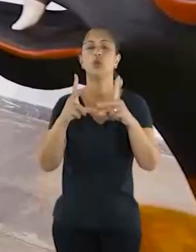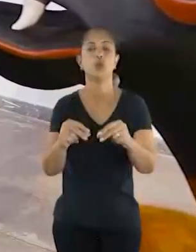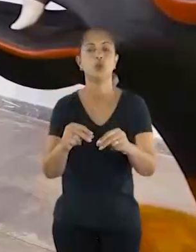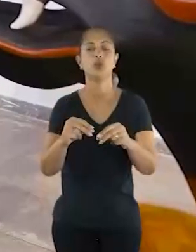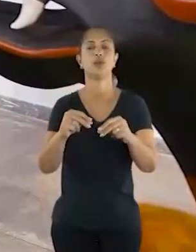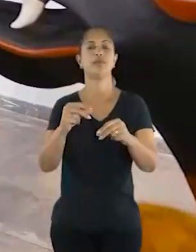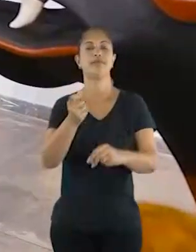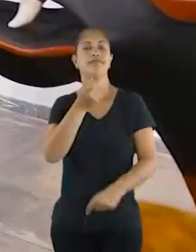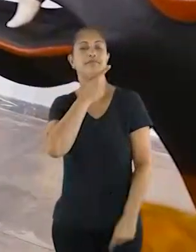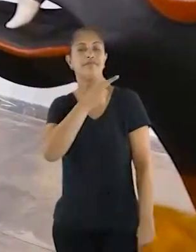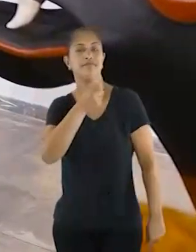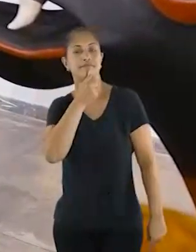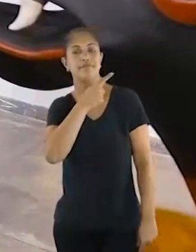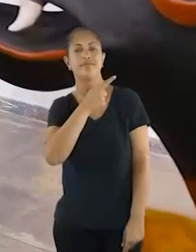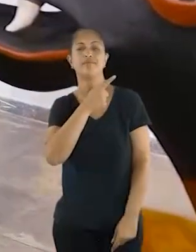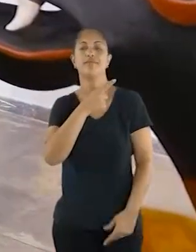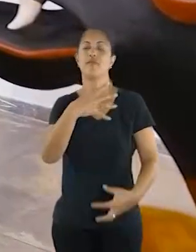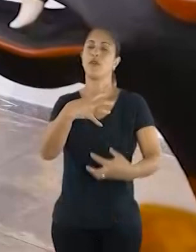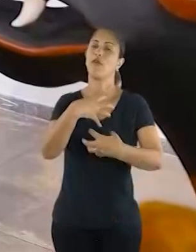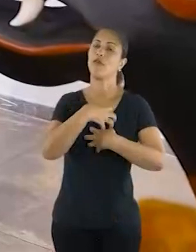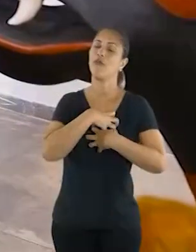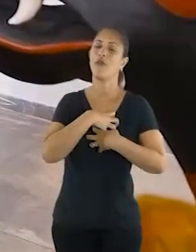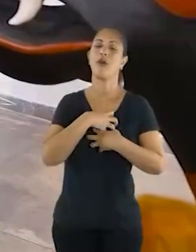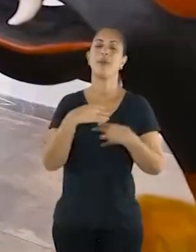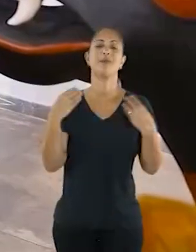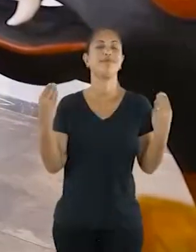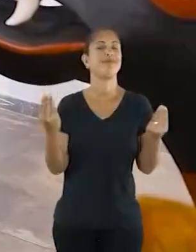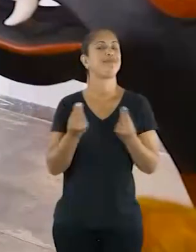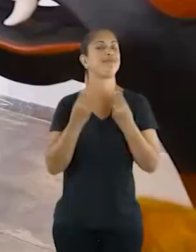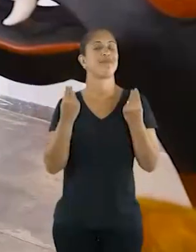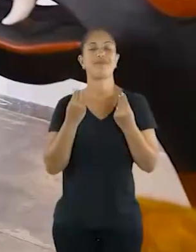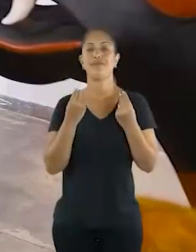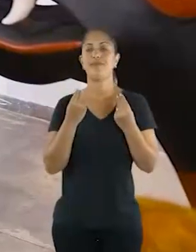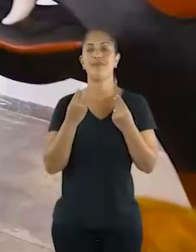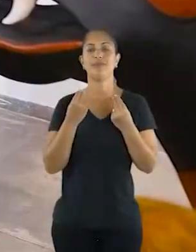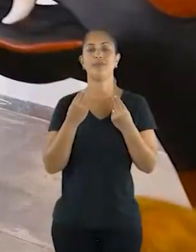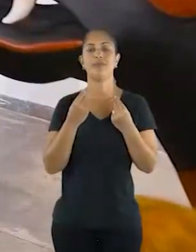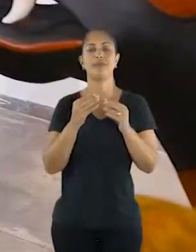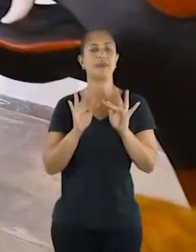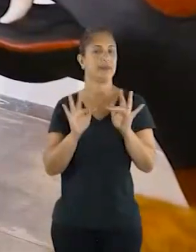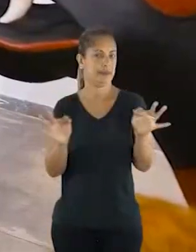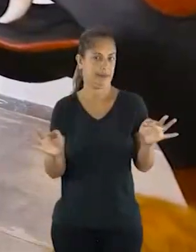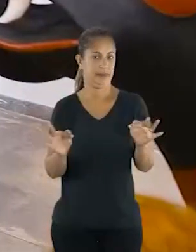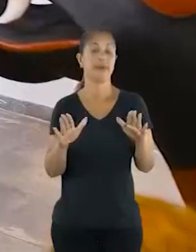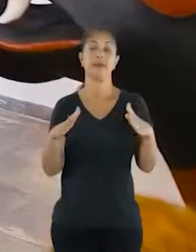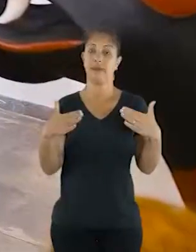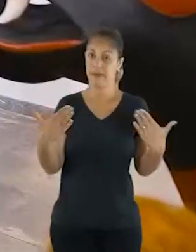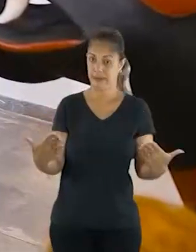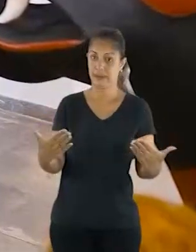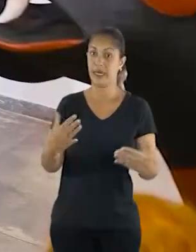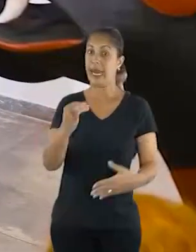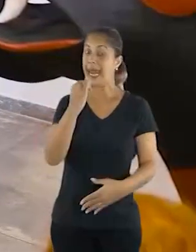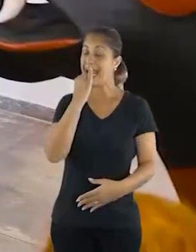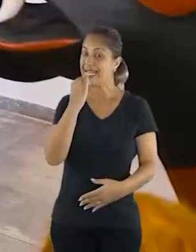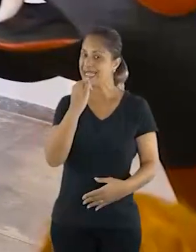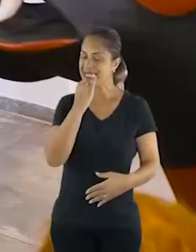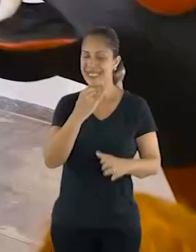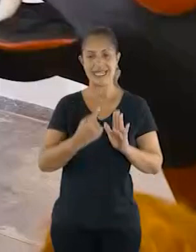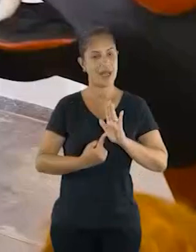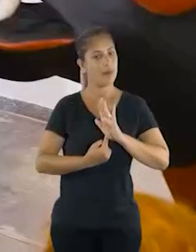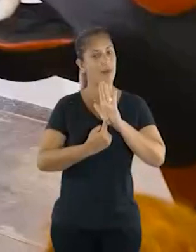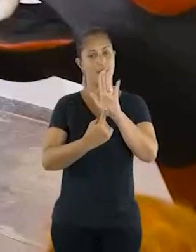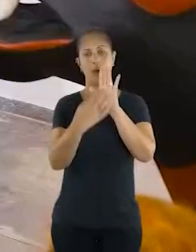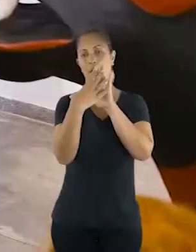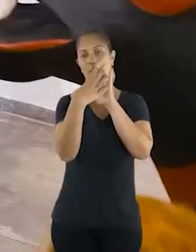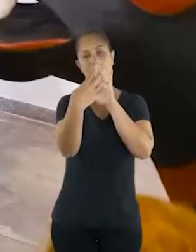no humor, de uma forma delicada e muito contundente. Então, acho que é um exemplo para a